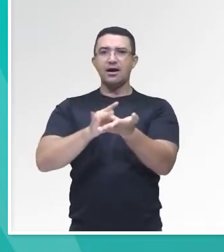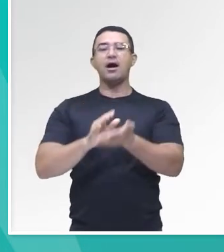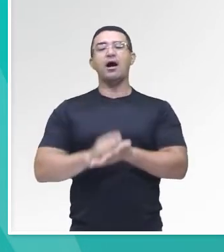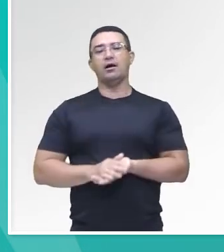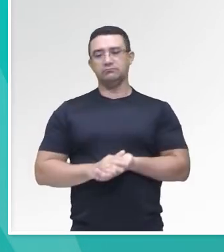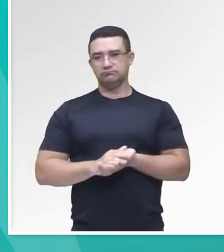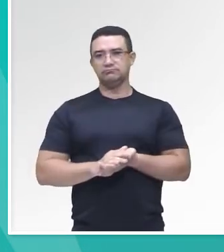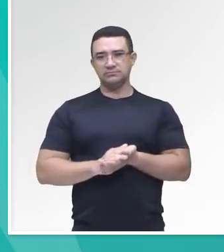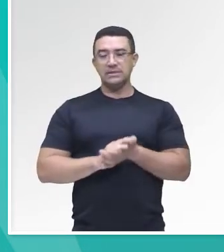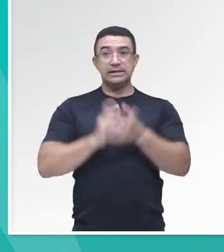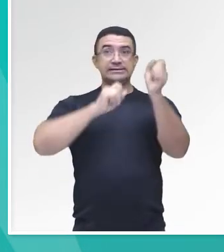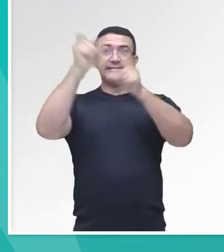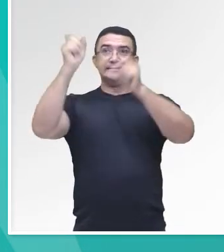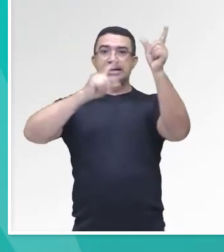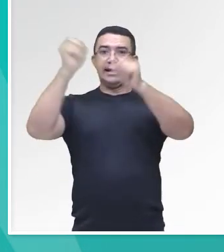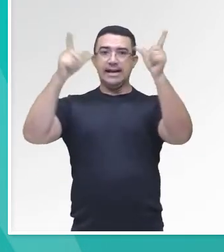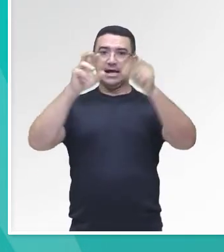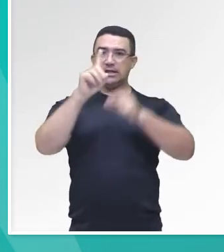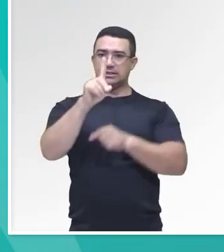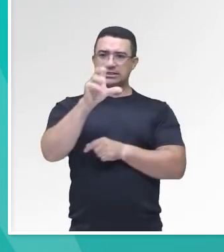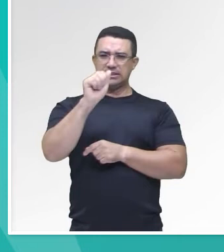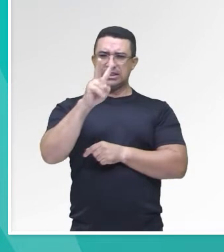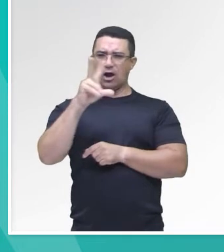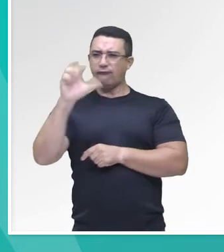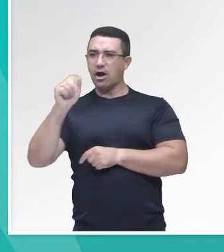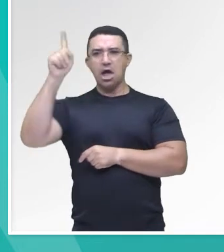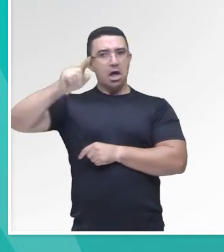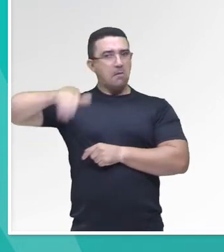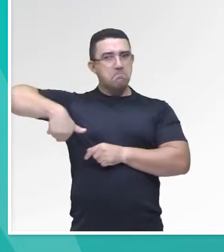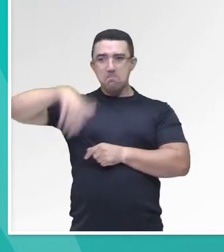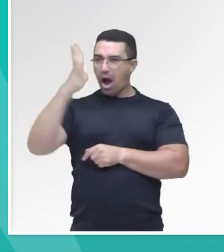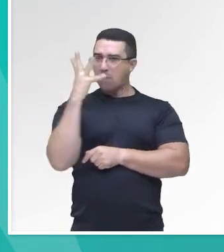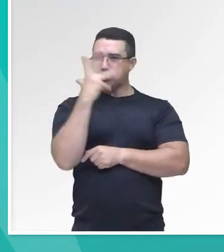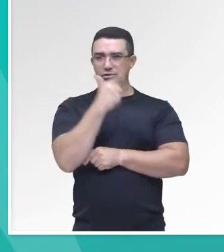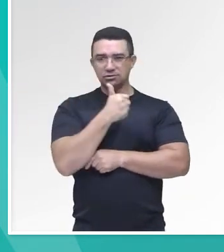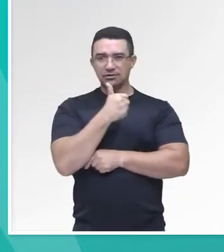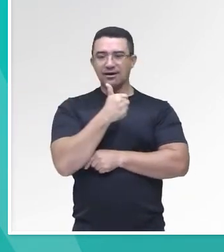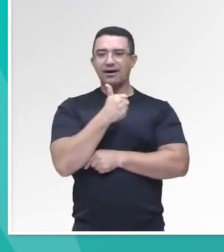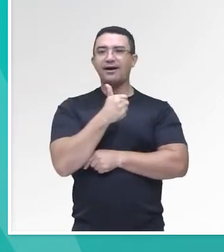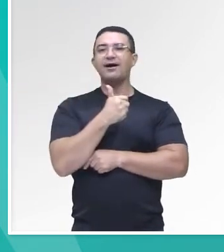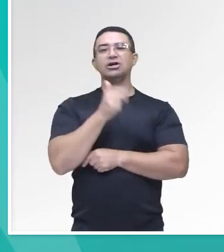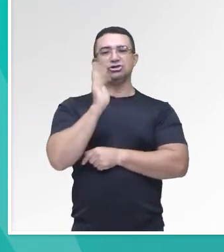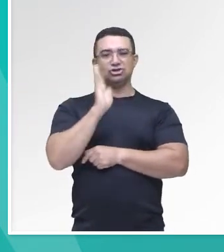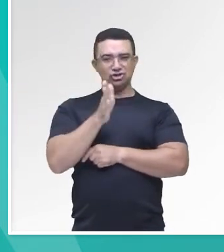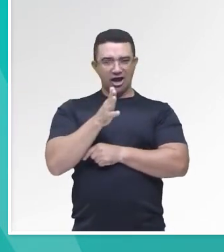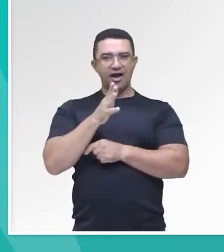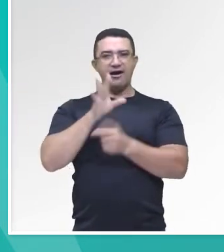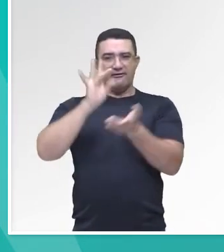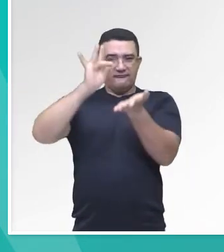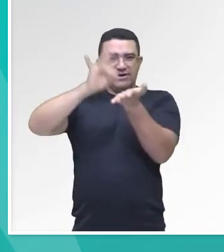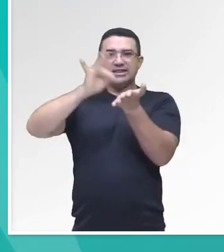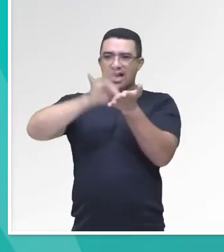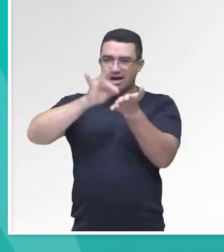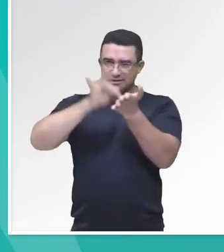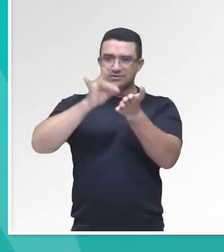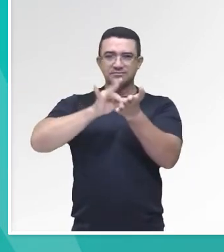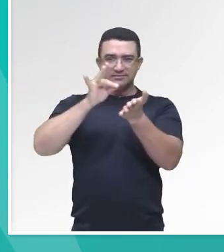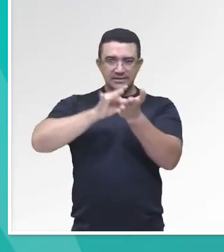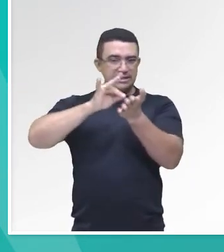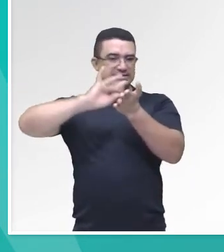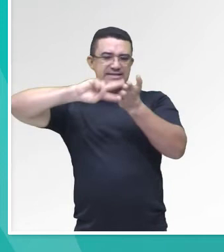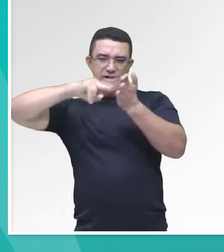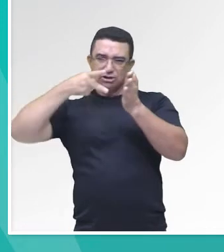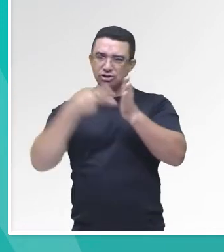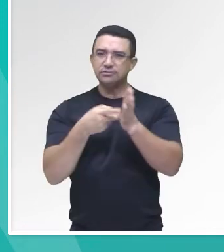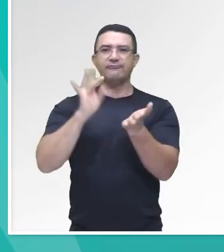é a mais bela. Então, aqui, eu já estou falando no sentido real do astro, né? Do